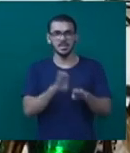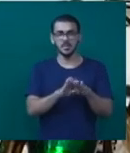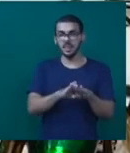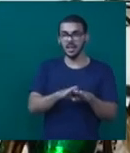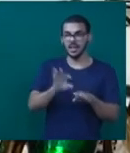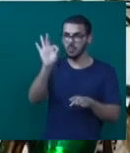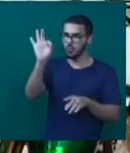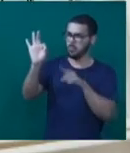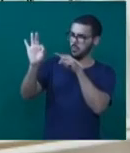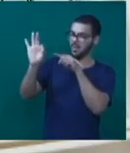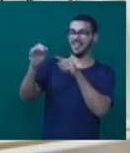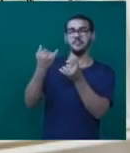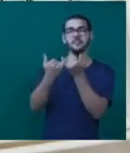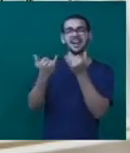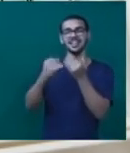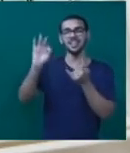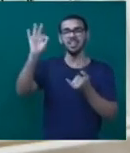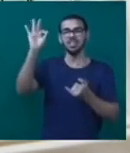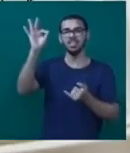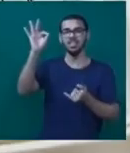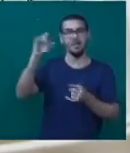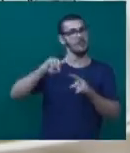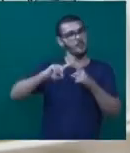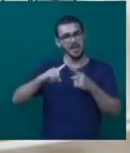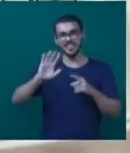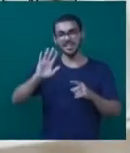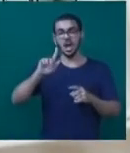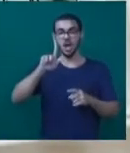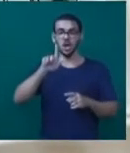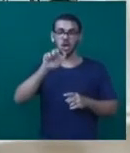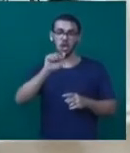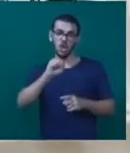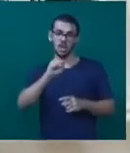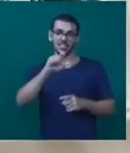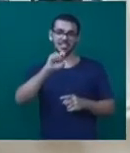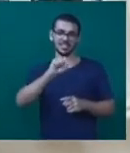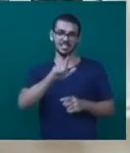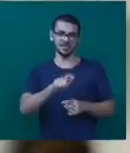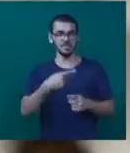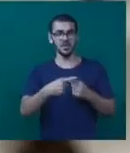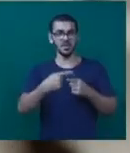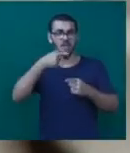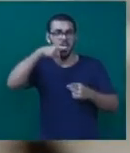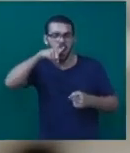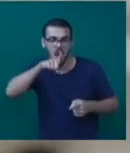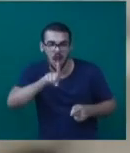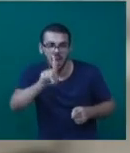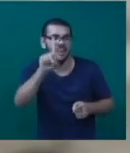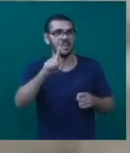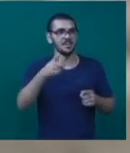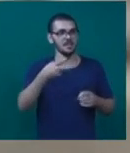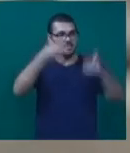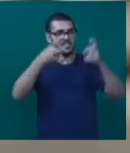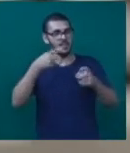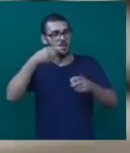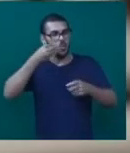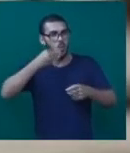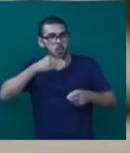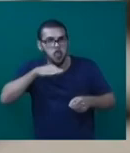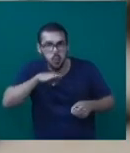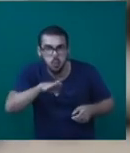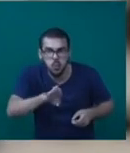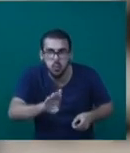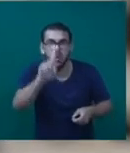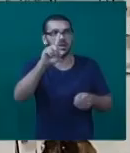mosca varejeira, mas é a abelha euglossa. Glossa significa língua longa, e olha só o tamanho da língua que a